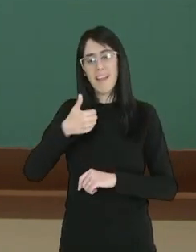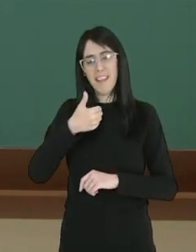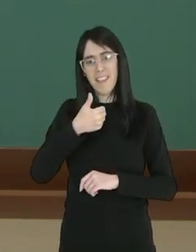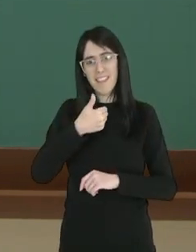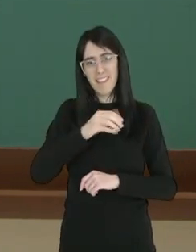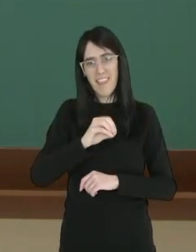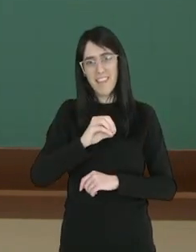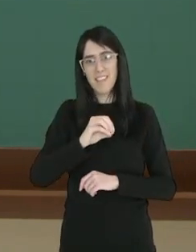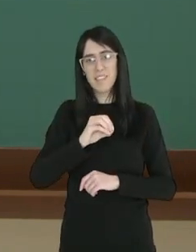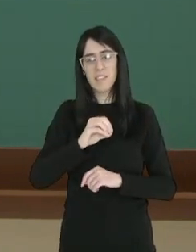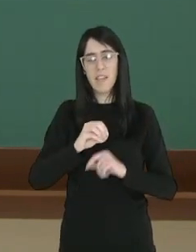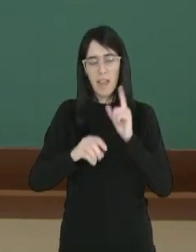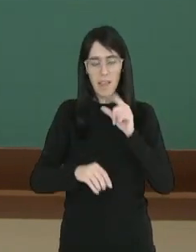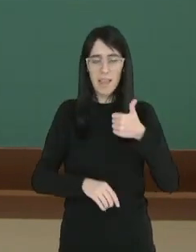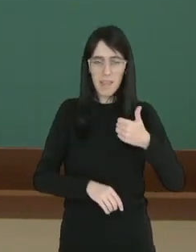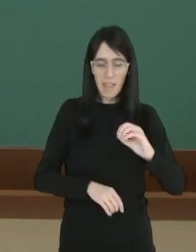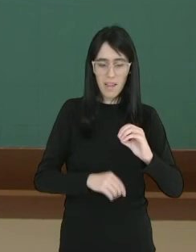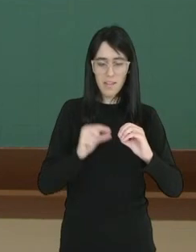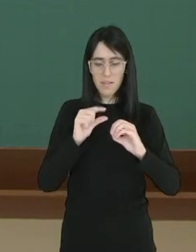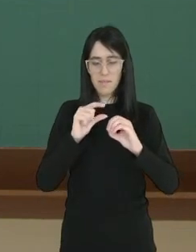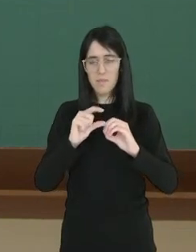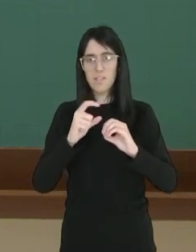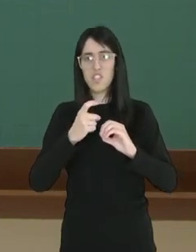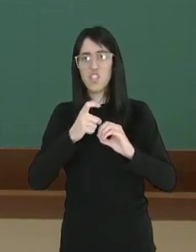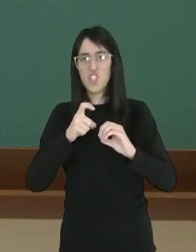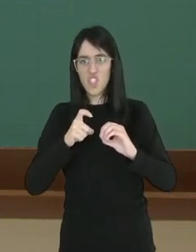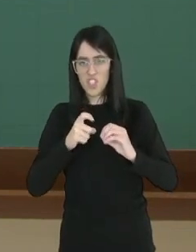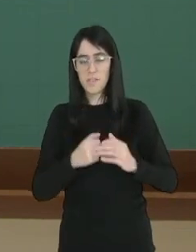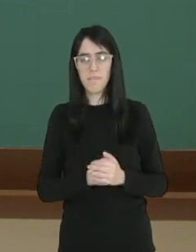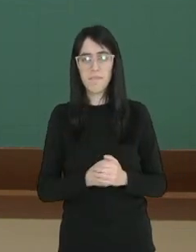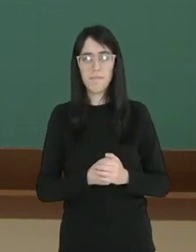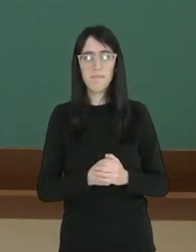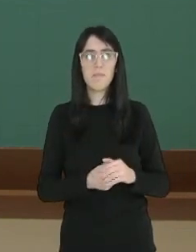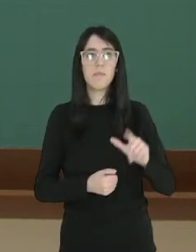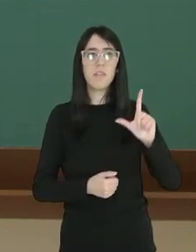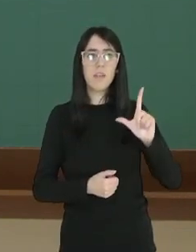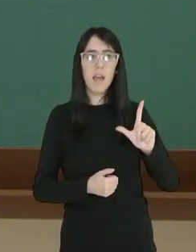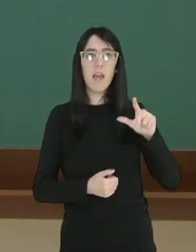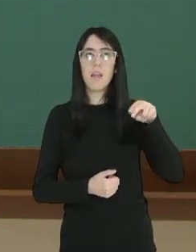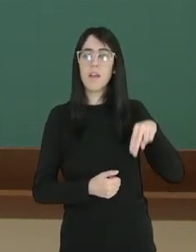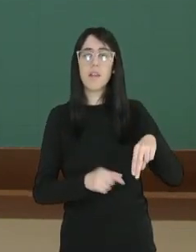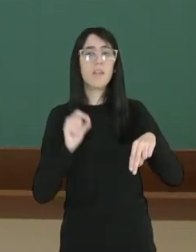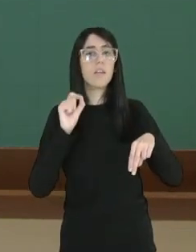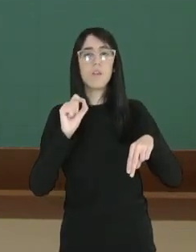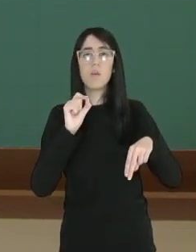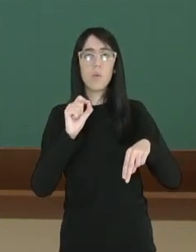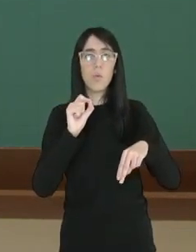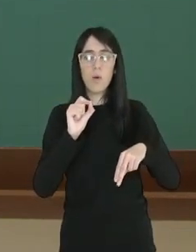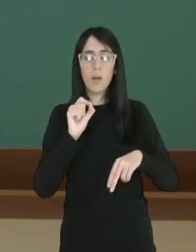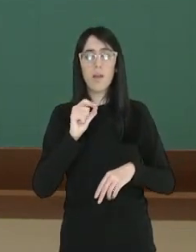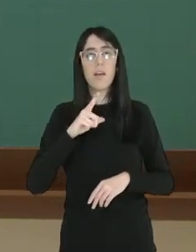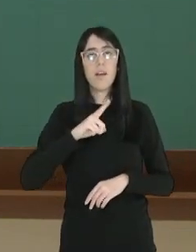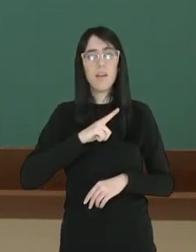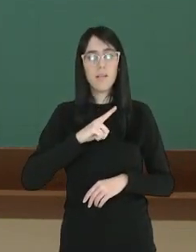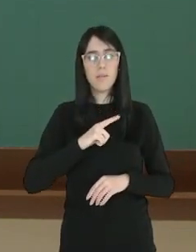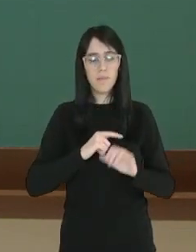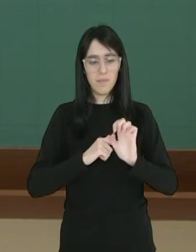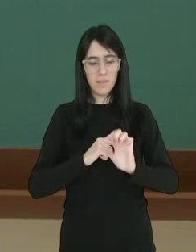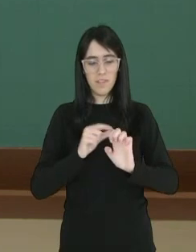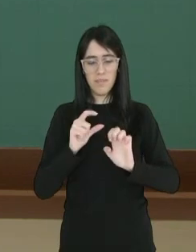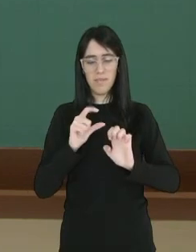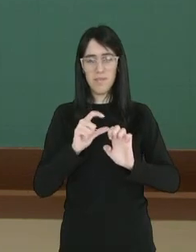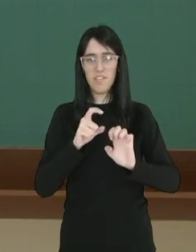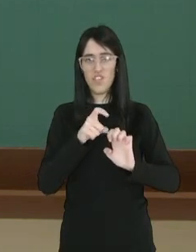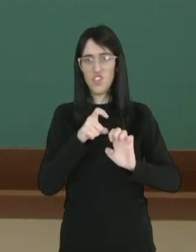né? Então tem essa segunda função na calculadora. E do ln, a segunda função dela é o e elevado na x.